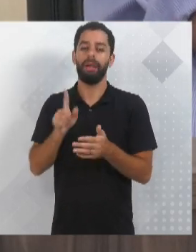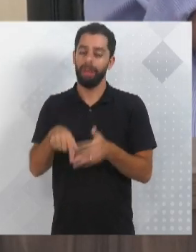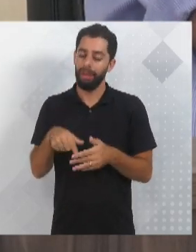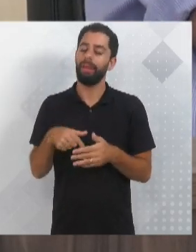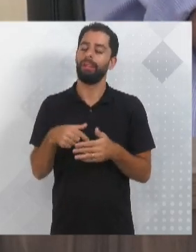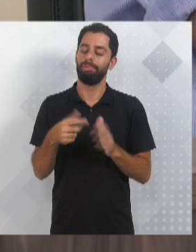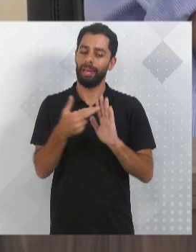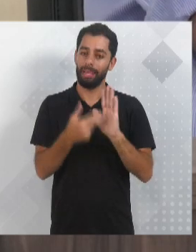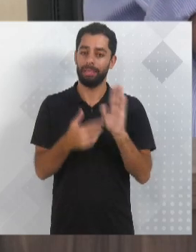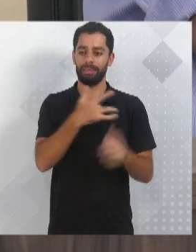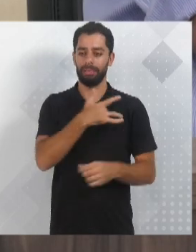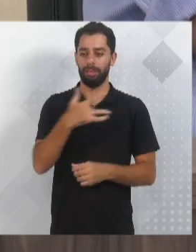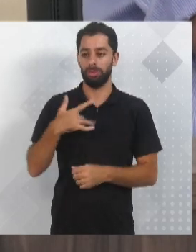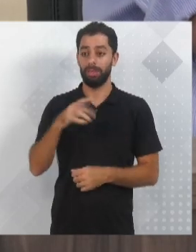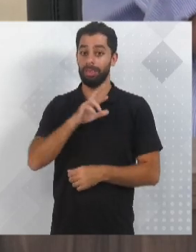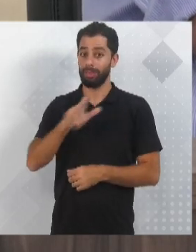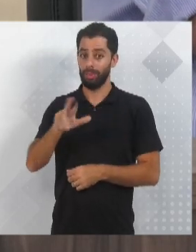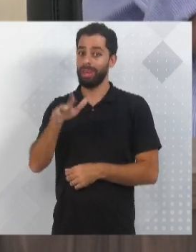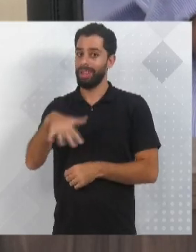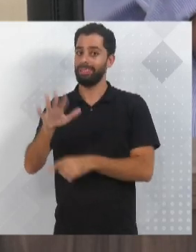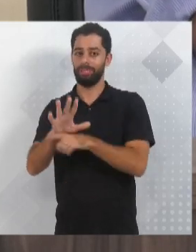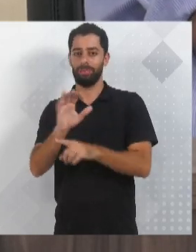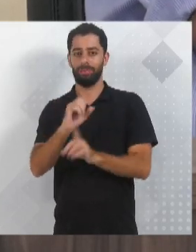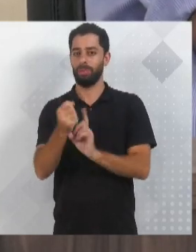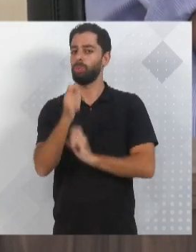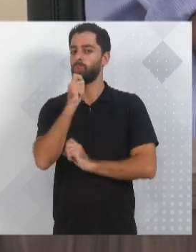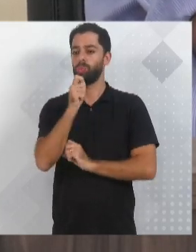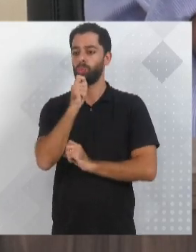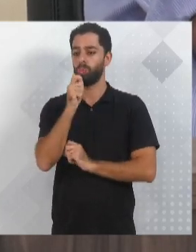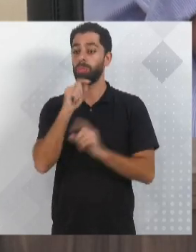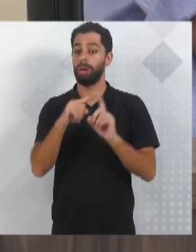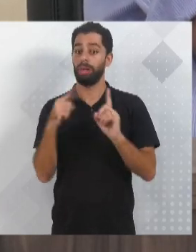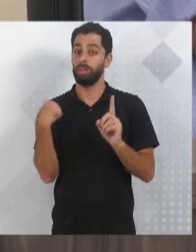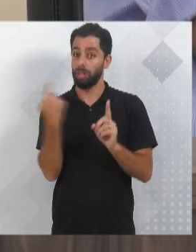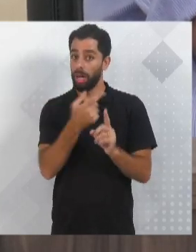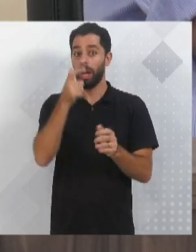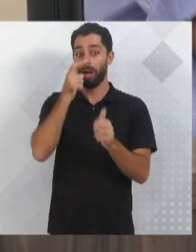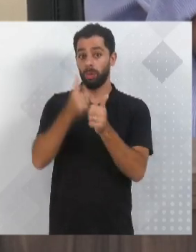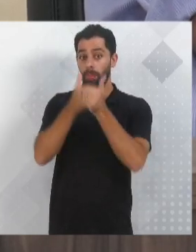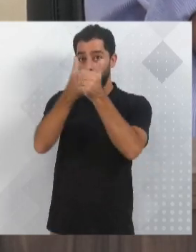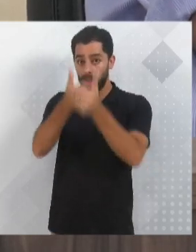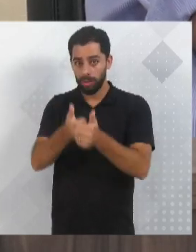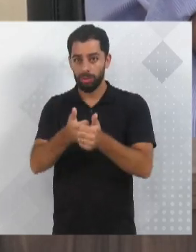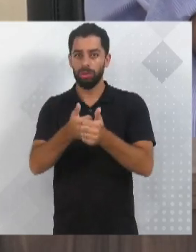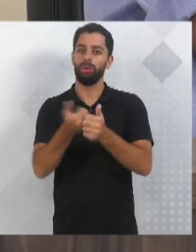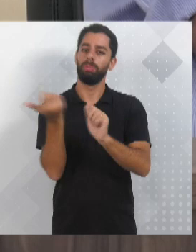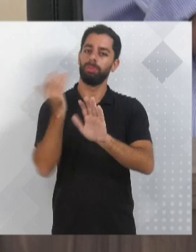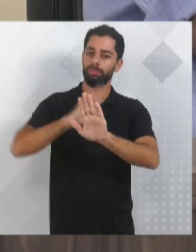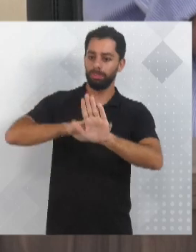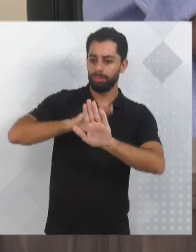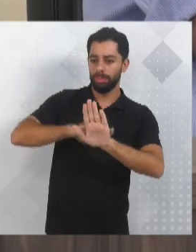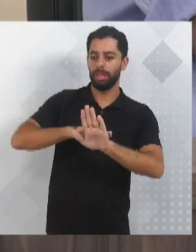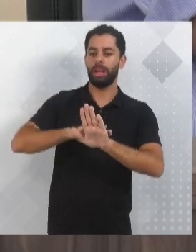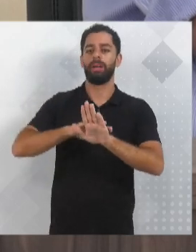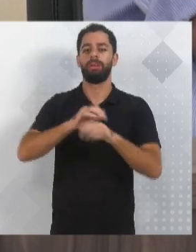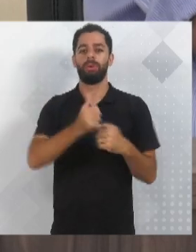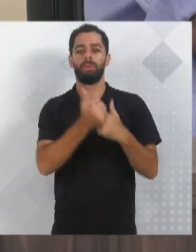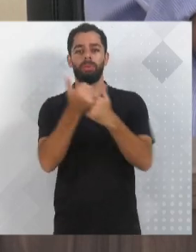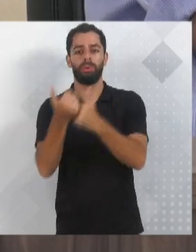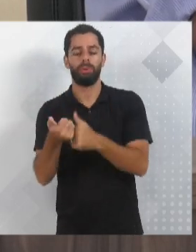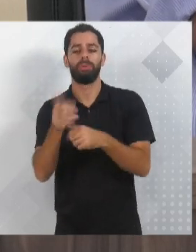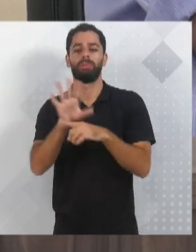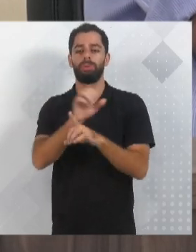saúde, não é de assistência social, mas acompanhado a muitas mãos, inclusive para assistência social,